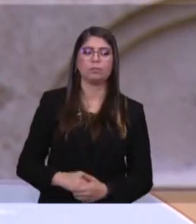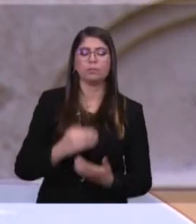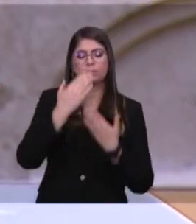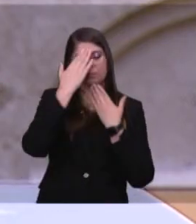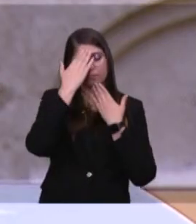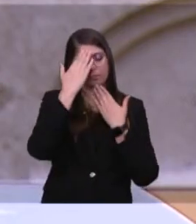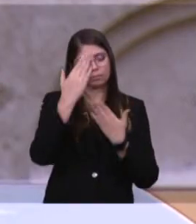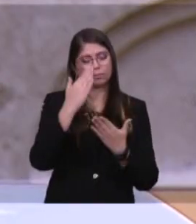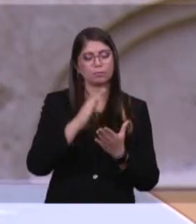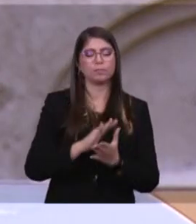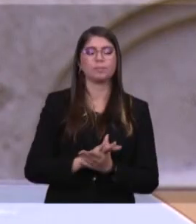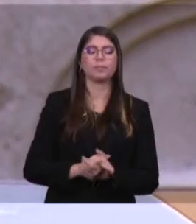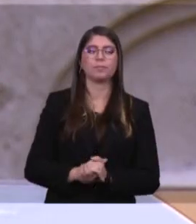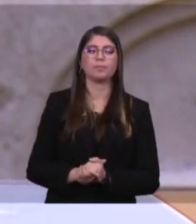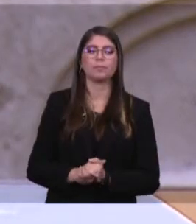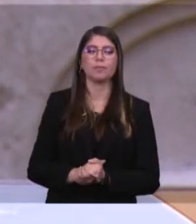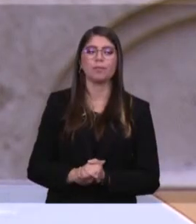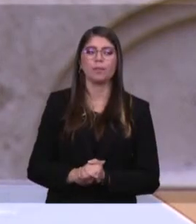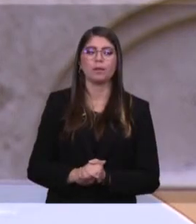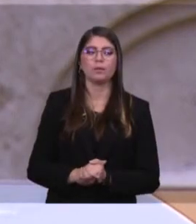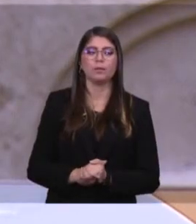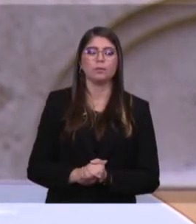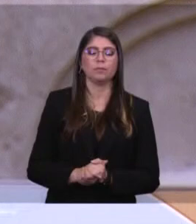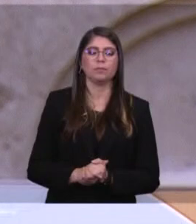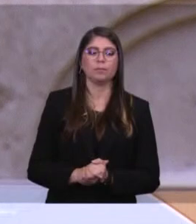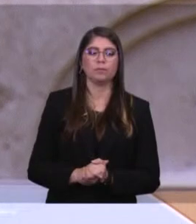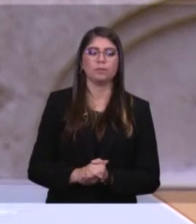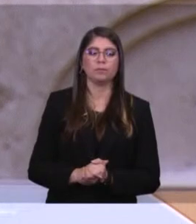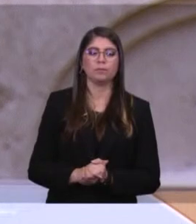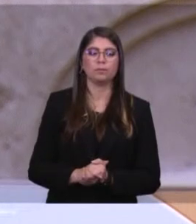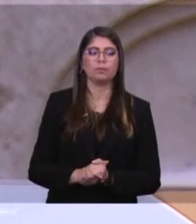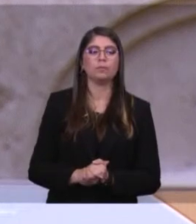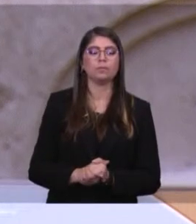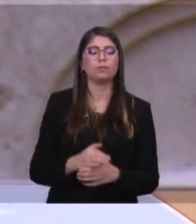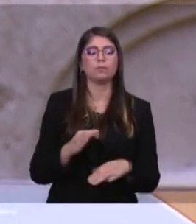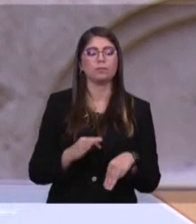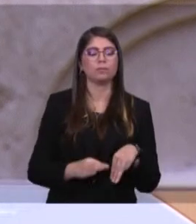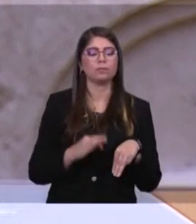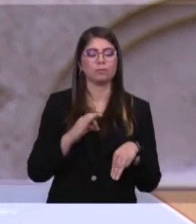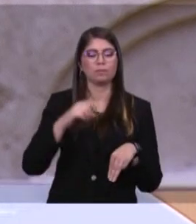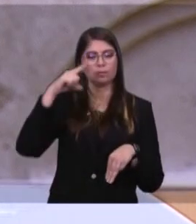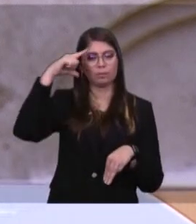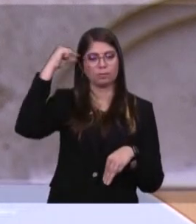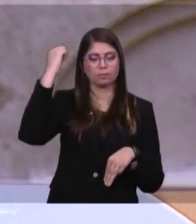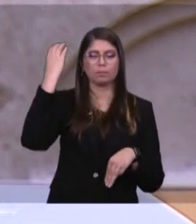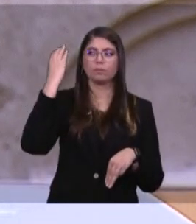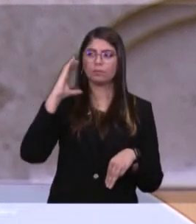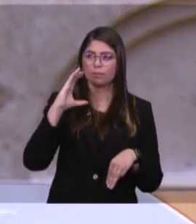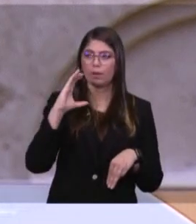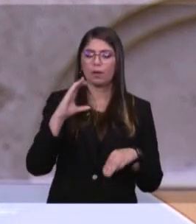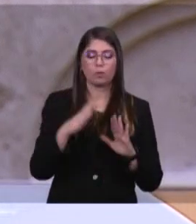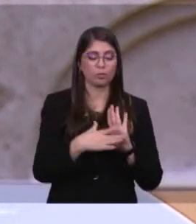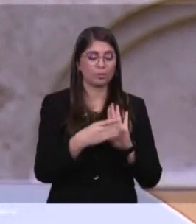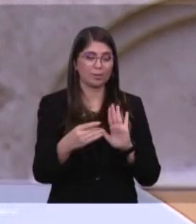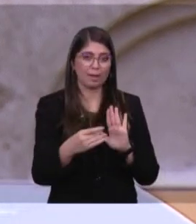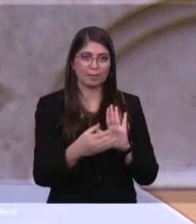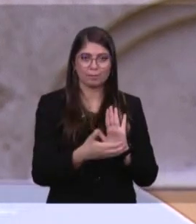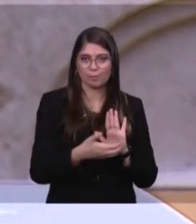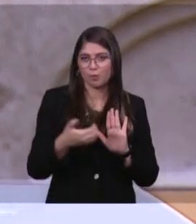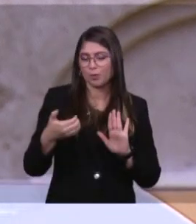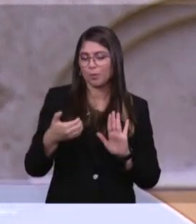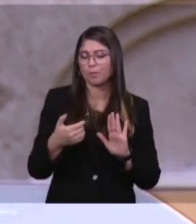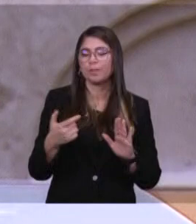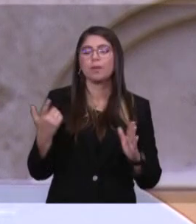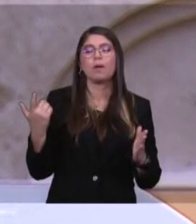obrigado, ministro Alexandre de Moraes, que acaba de realizar o relatório. De fato, a ministra Rosa Weber retirou o destaque. Aproveito